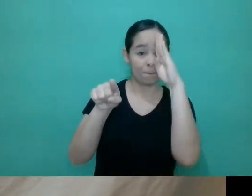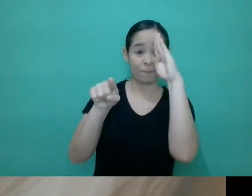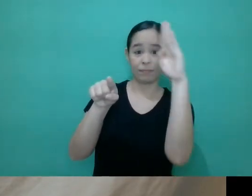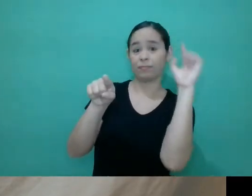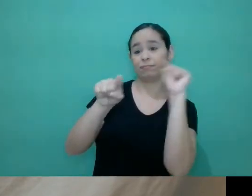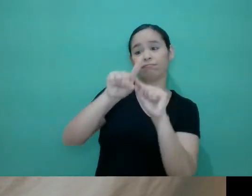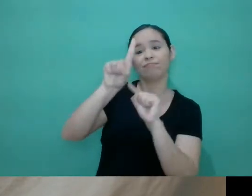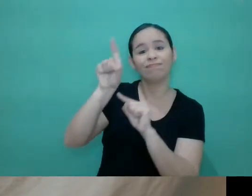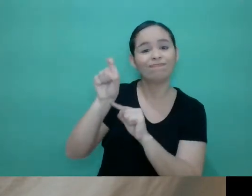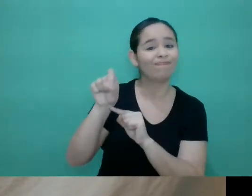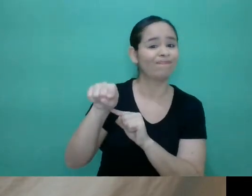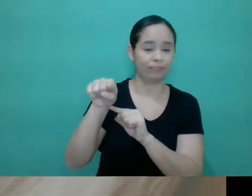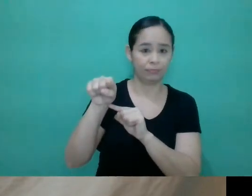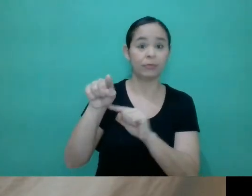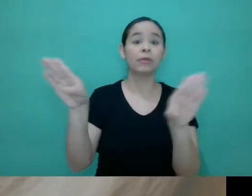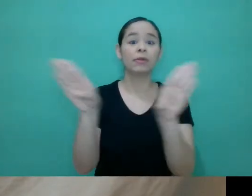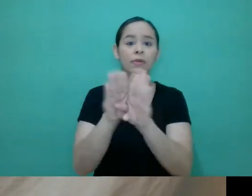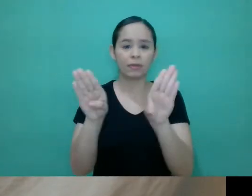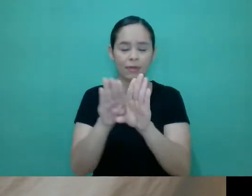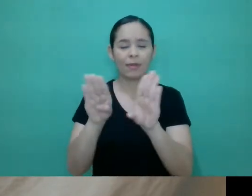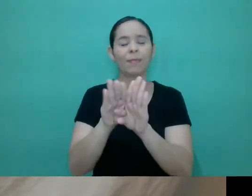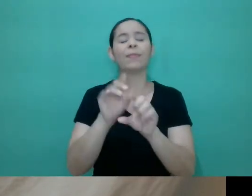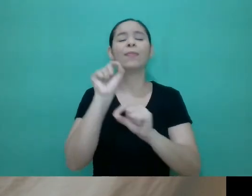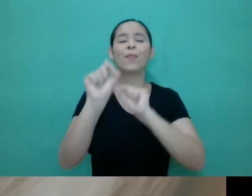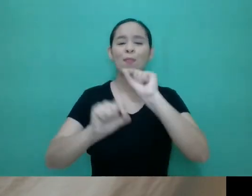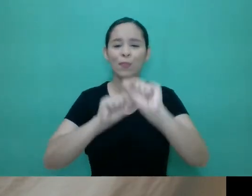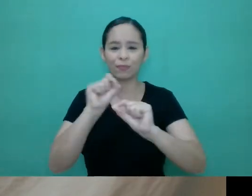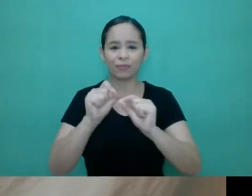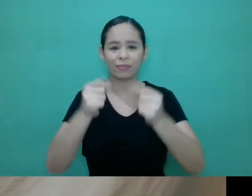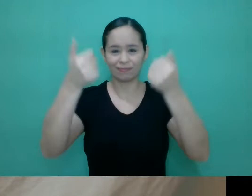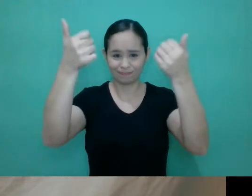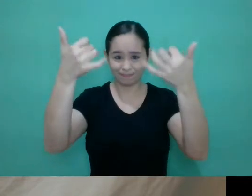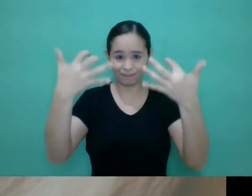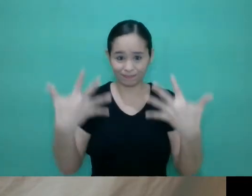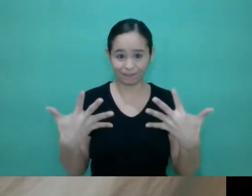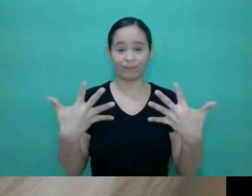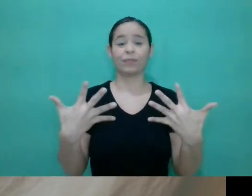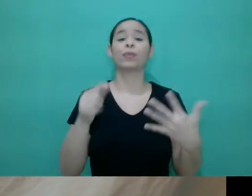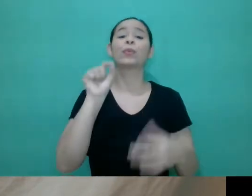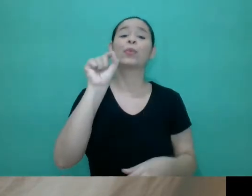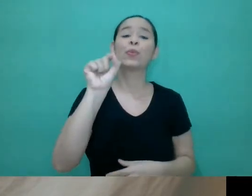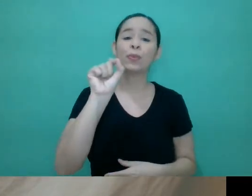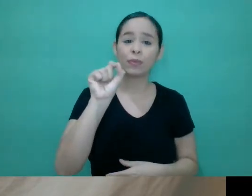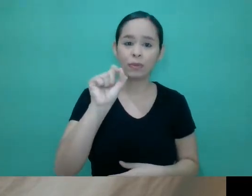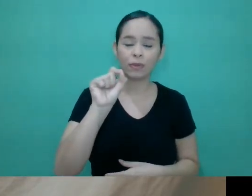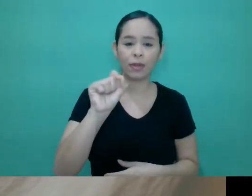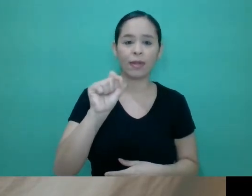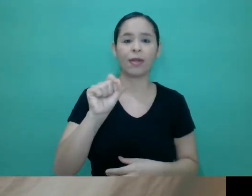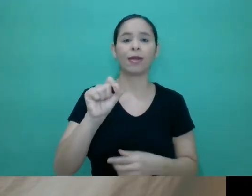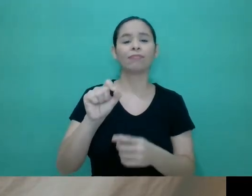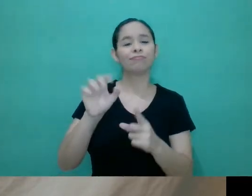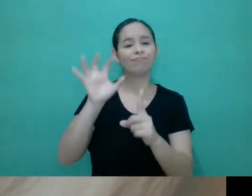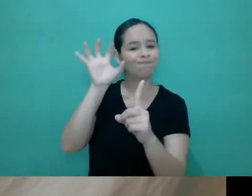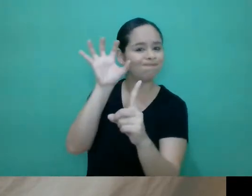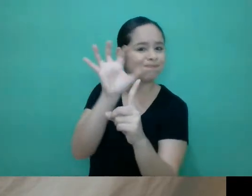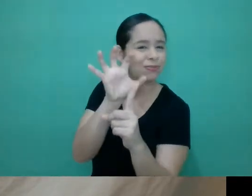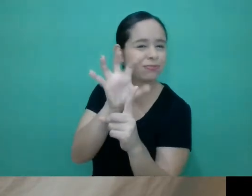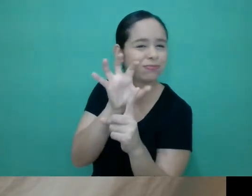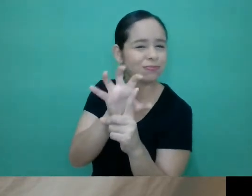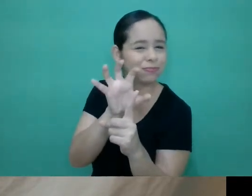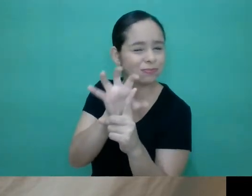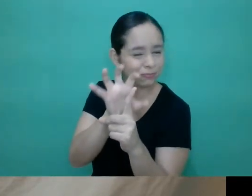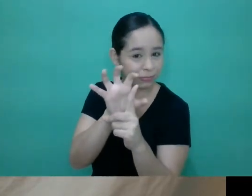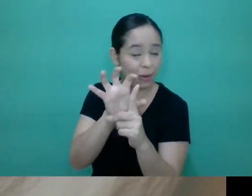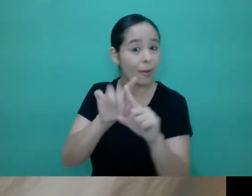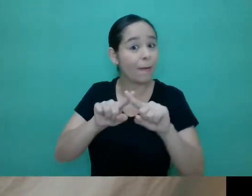Inclusive, a figura retórica que a gente poderia indicar para o ensaio seria a persuasão, mas é